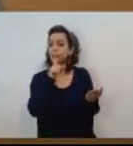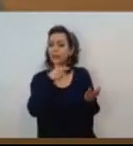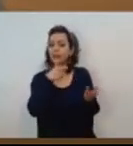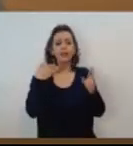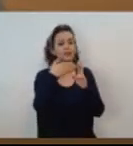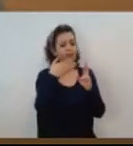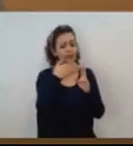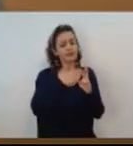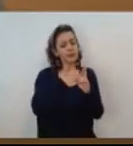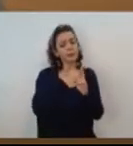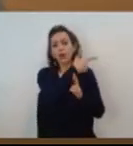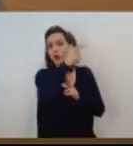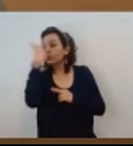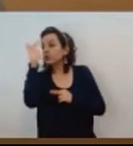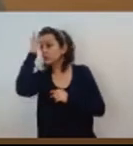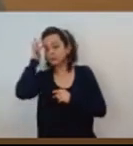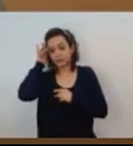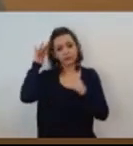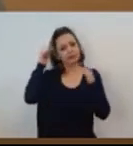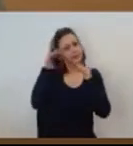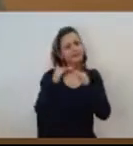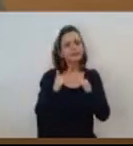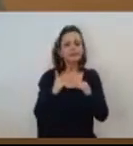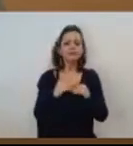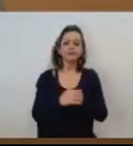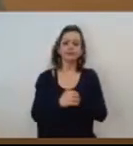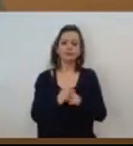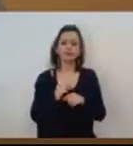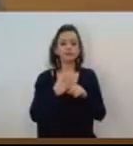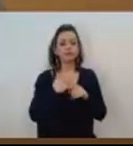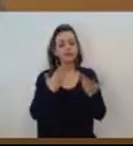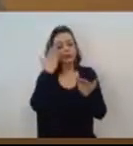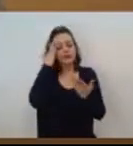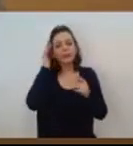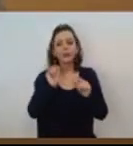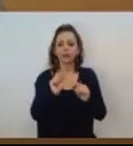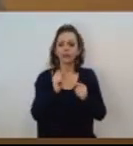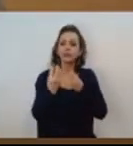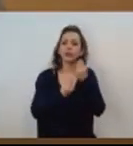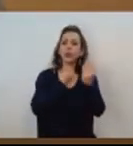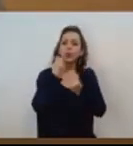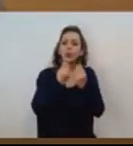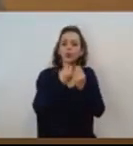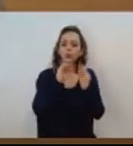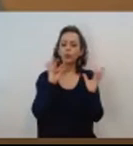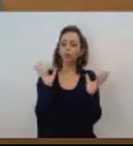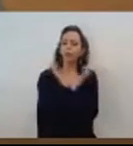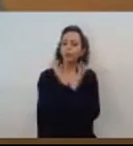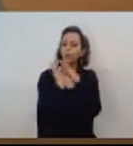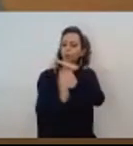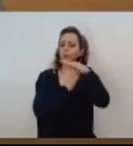seguinte como é que o grupo Carrefour ele tá contribuindo para visibilidade de uma pessoa trans ou de grupos